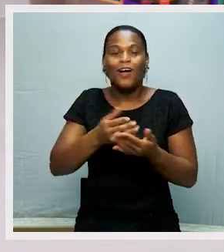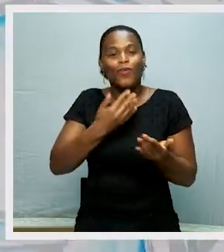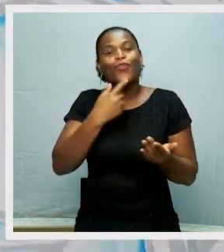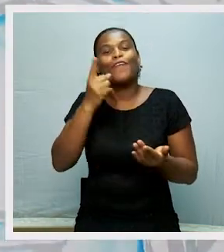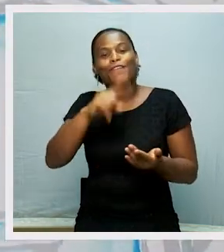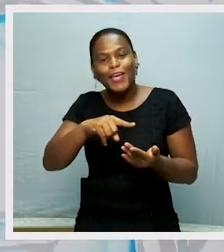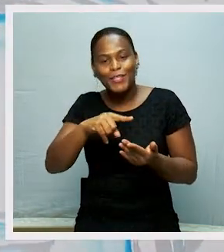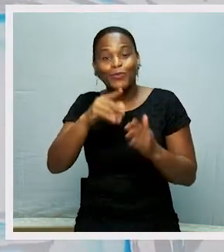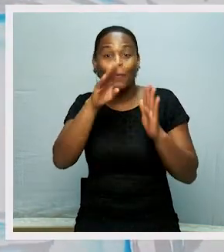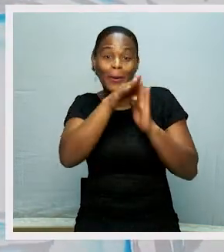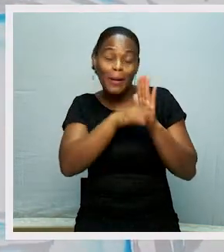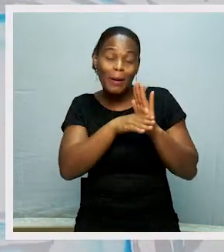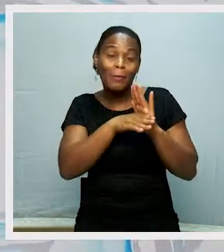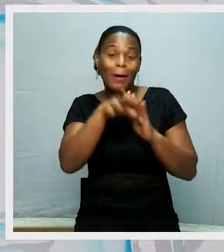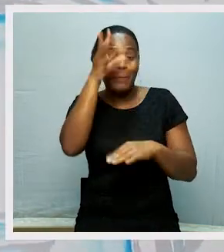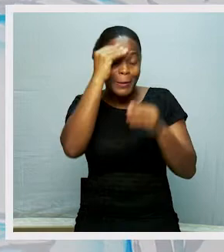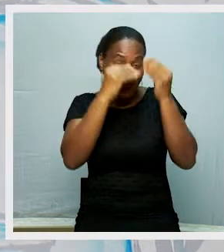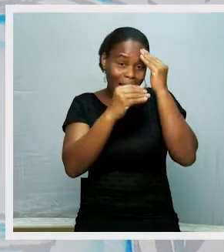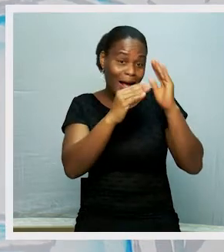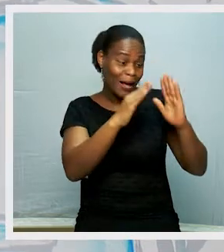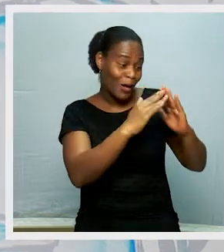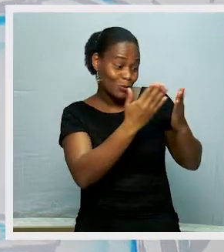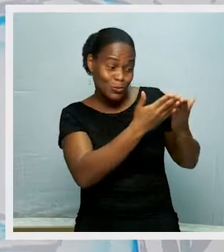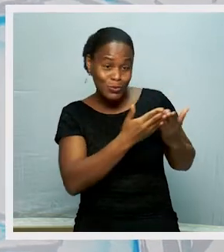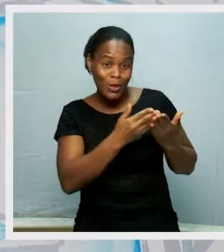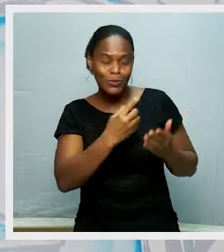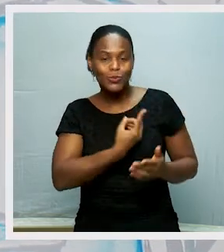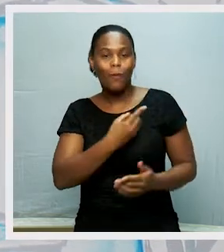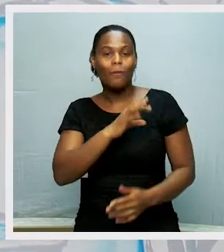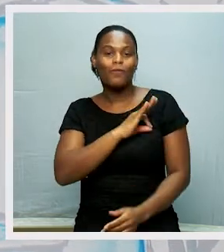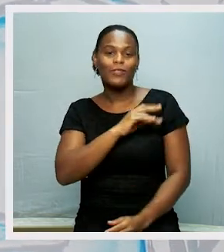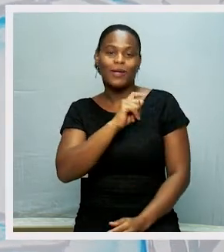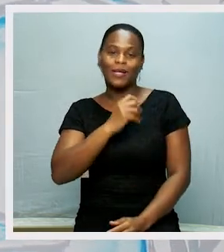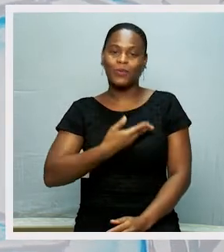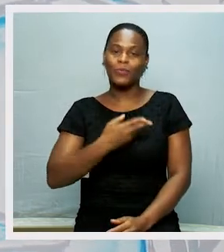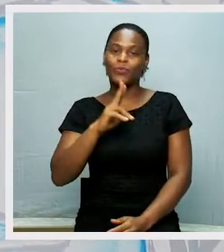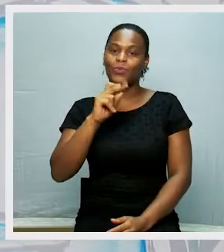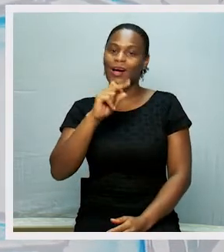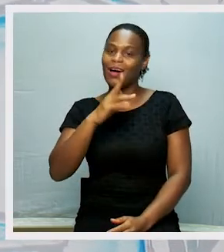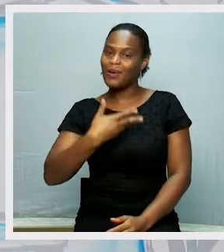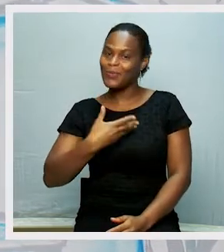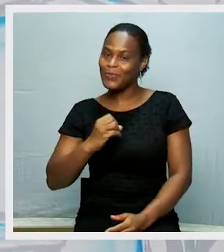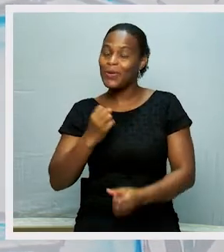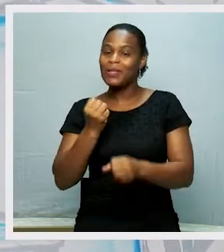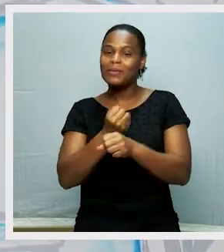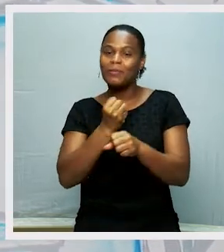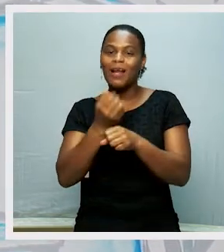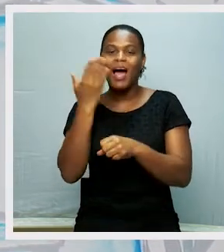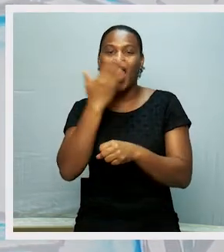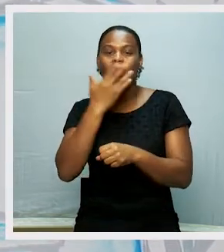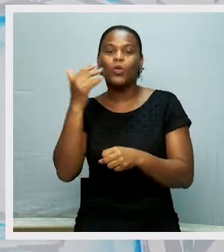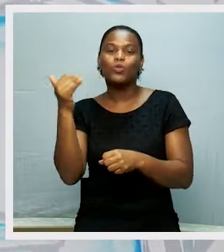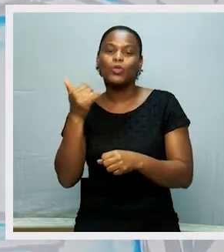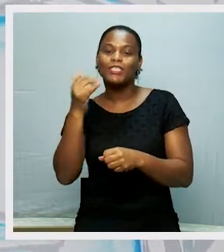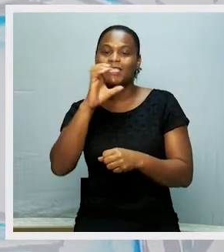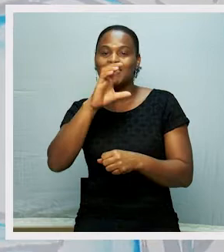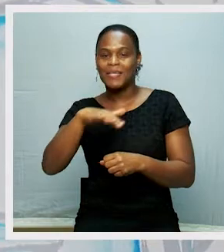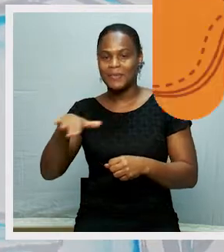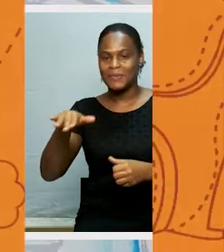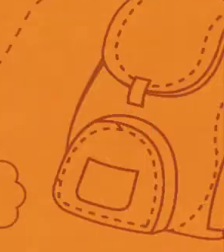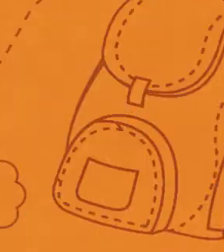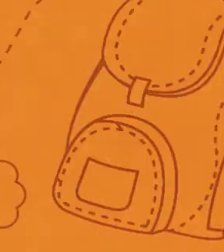Casa. Eu sou o professor Eduardo Monteiro e vamos trabalhar a aula 2 de Ciências Integradas.